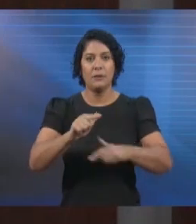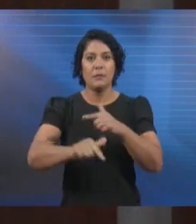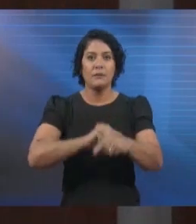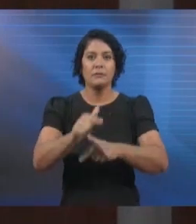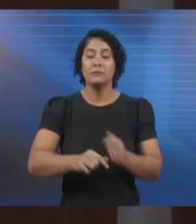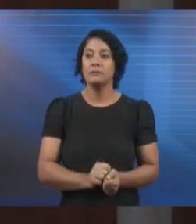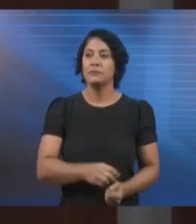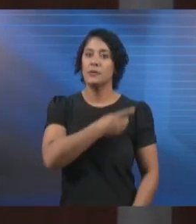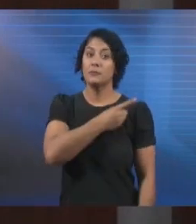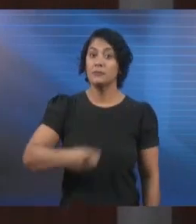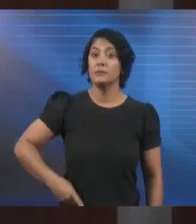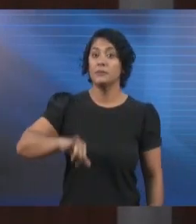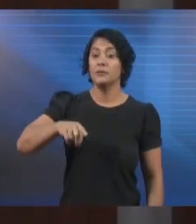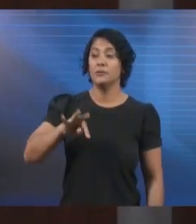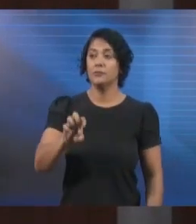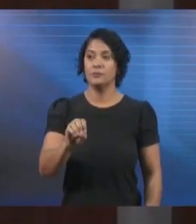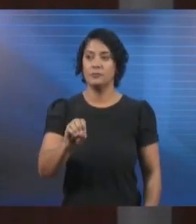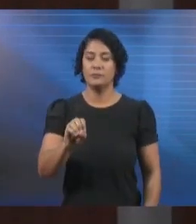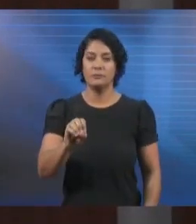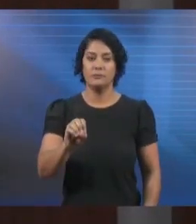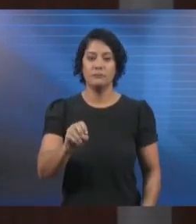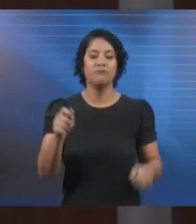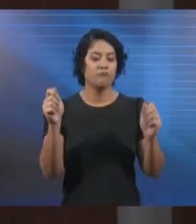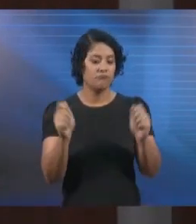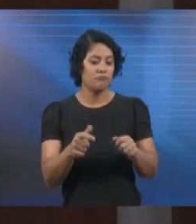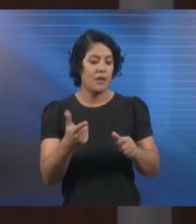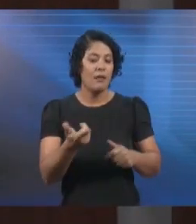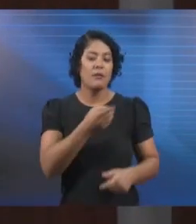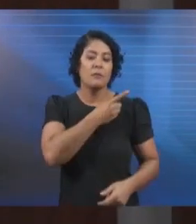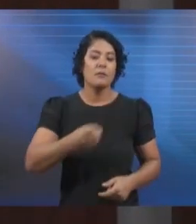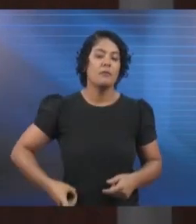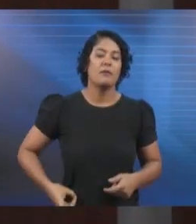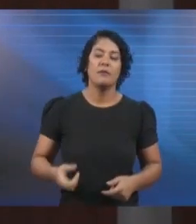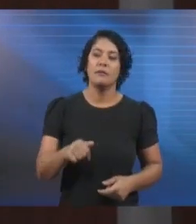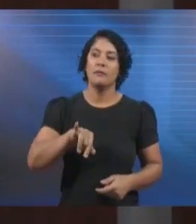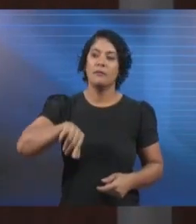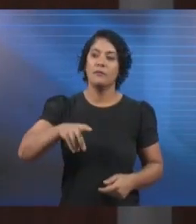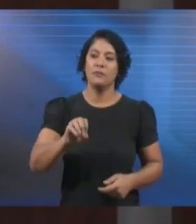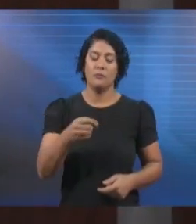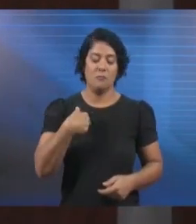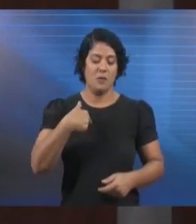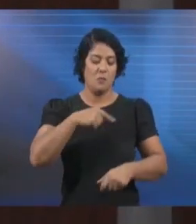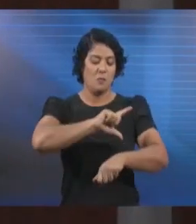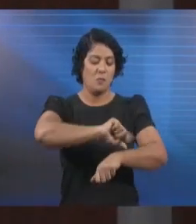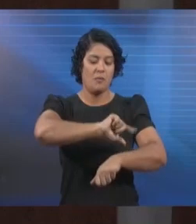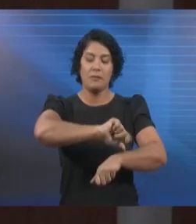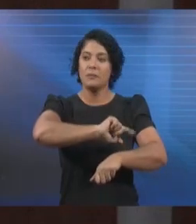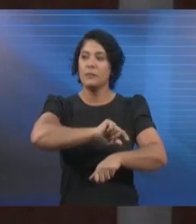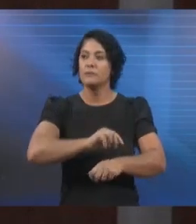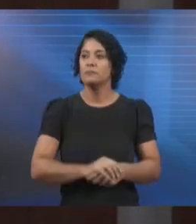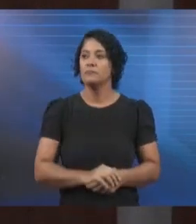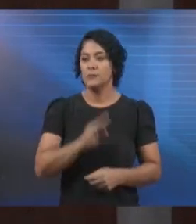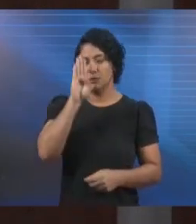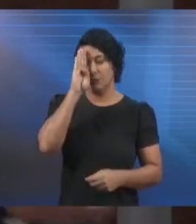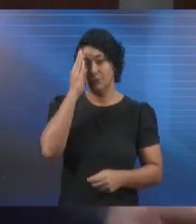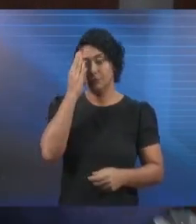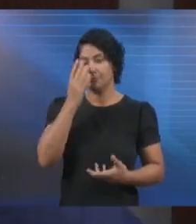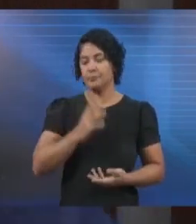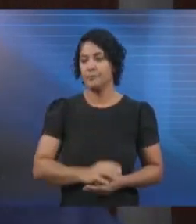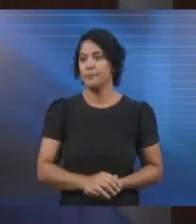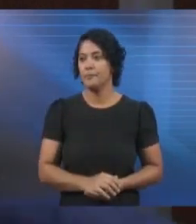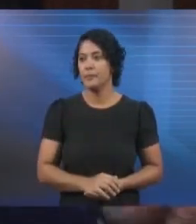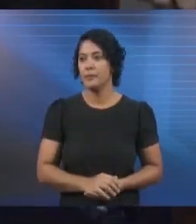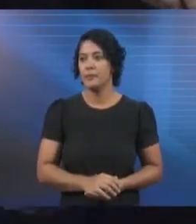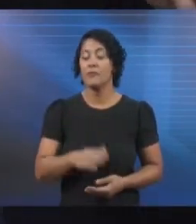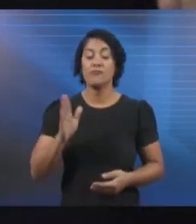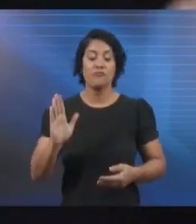deputada adjuto eu concedo a palavra a deputada adjuto no meu horário posso ceder e já passo já passo